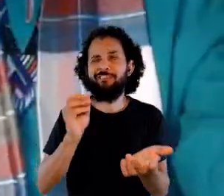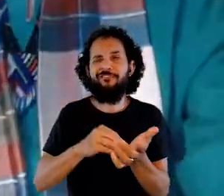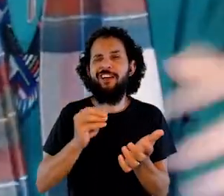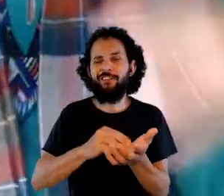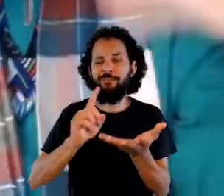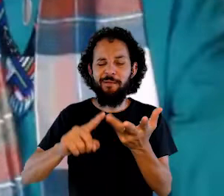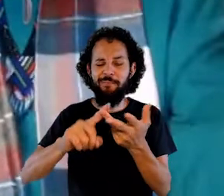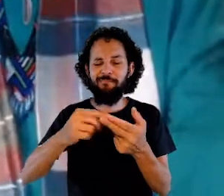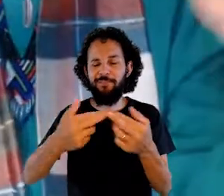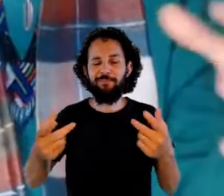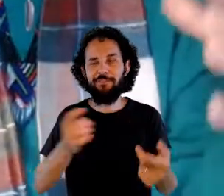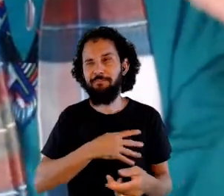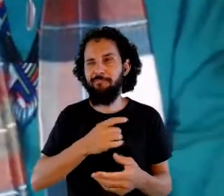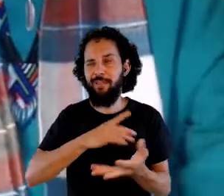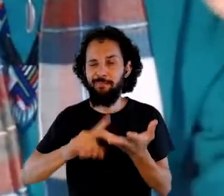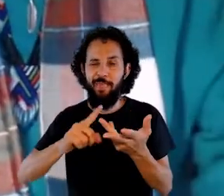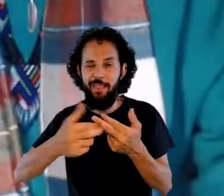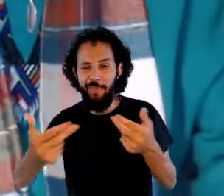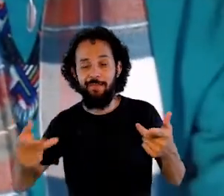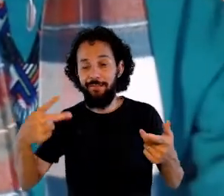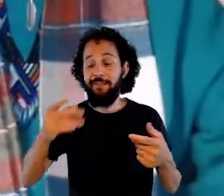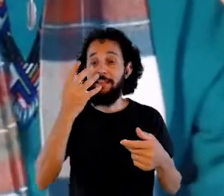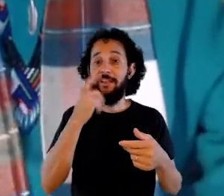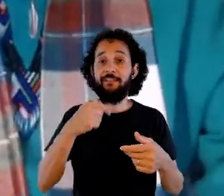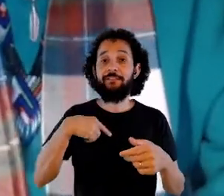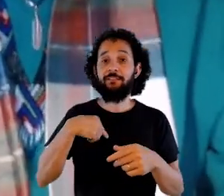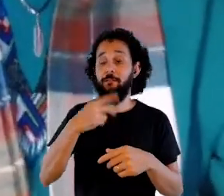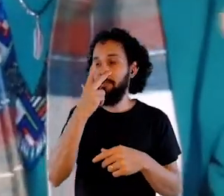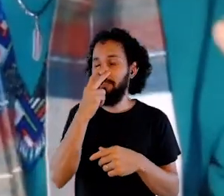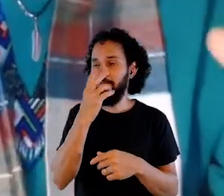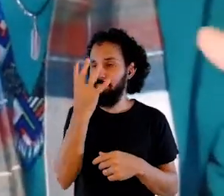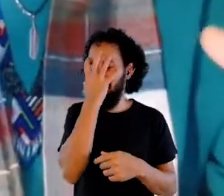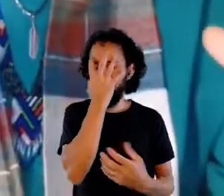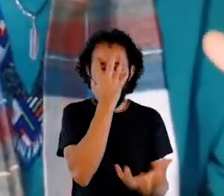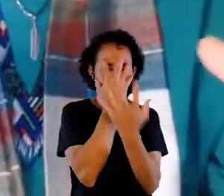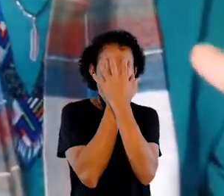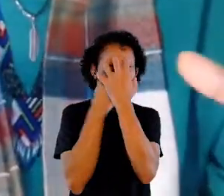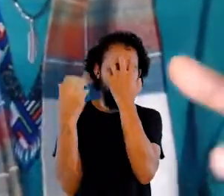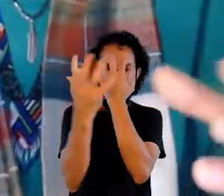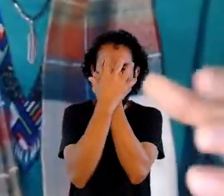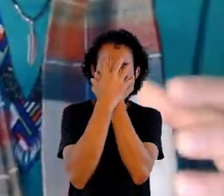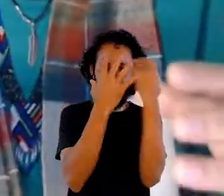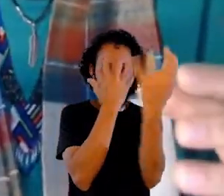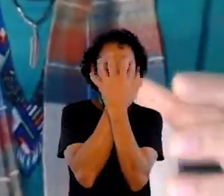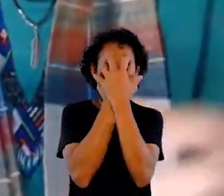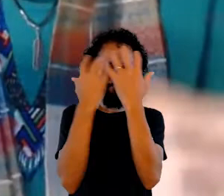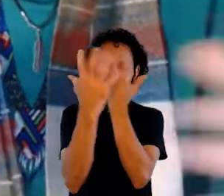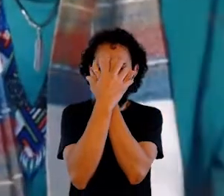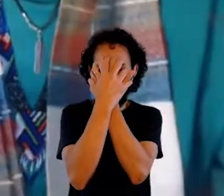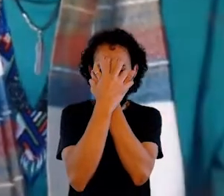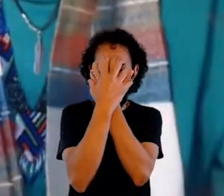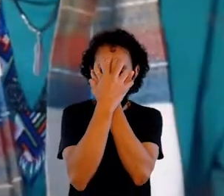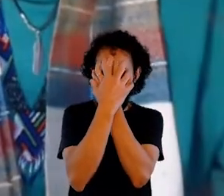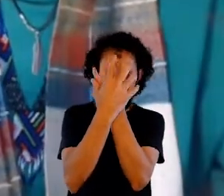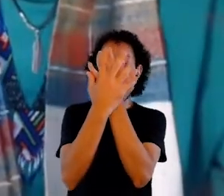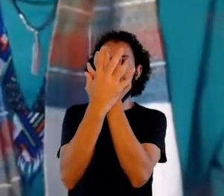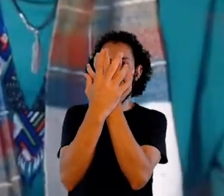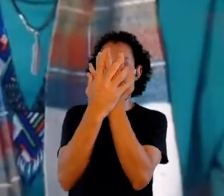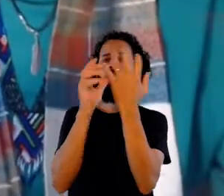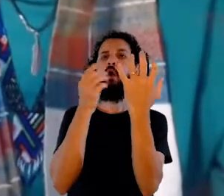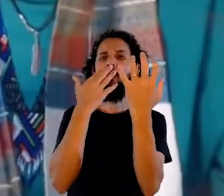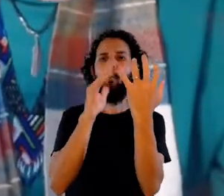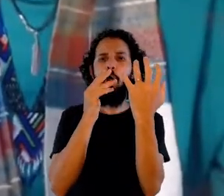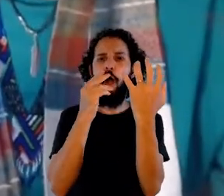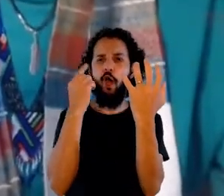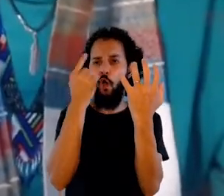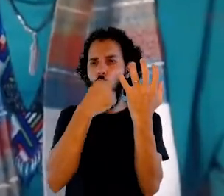E aí vão acumulando essas máscaras. Até que chega um momento, às vezes, que ele não sabe mais qual é o rosto dele verdadeiro, de tantas